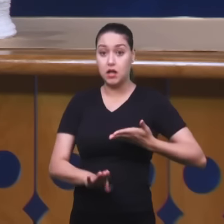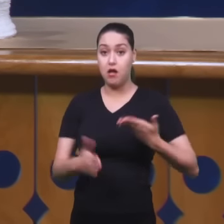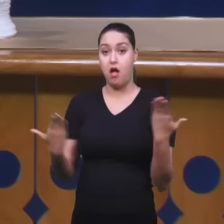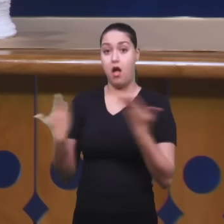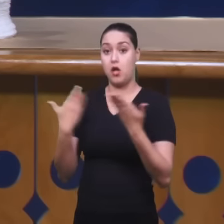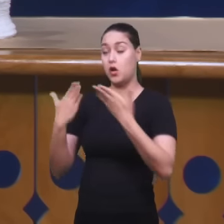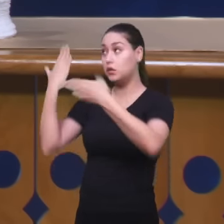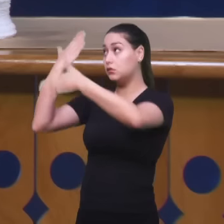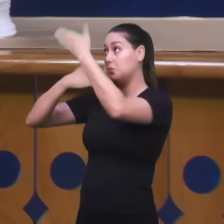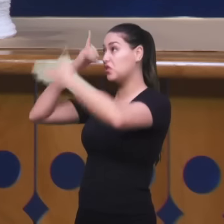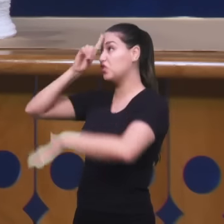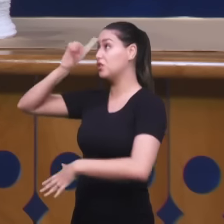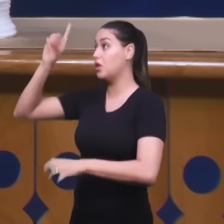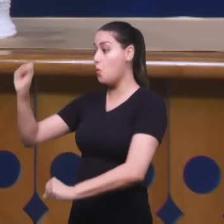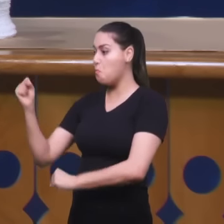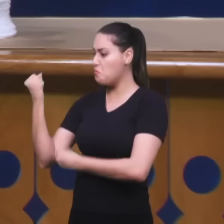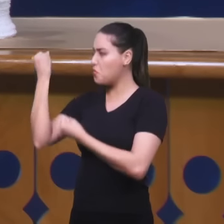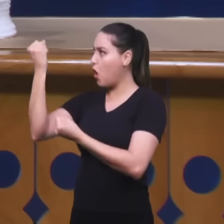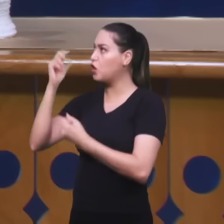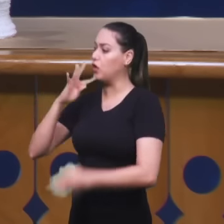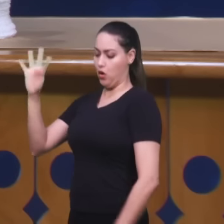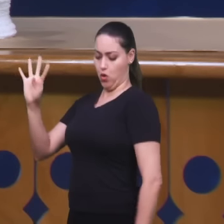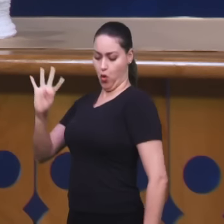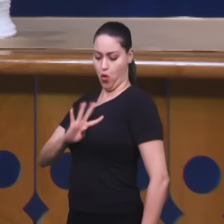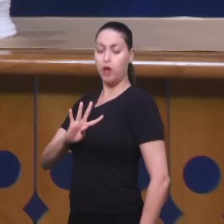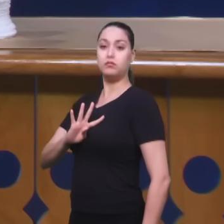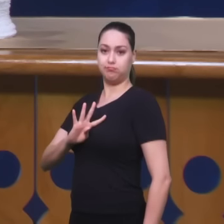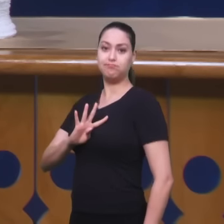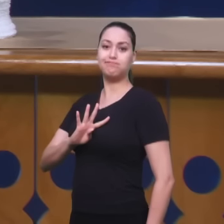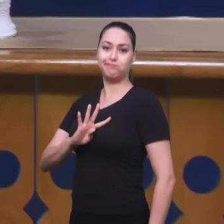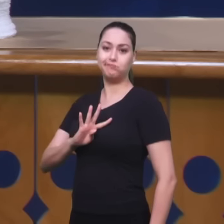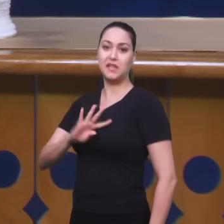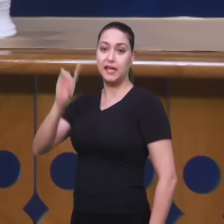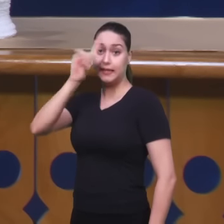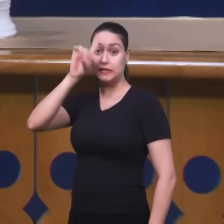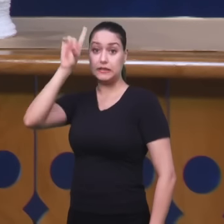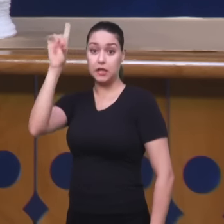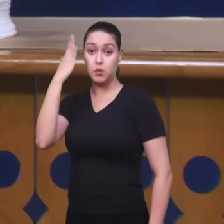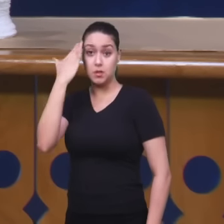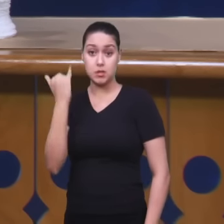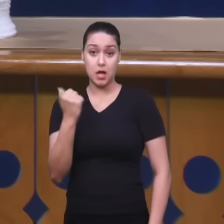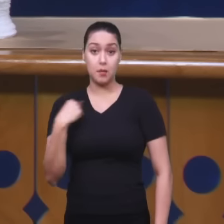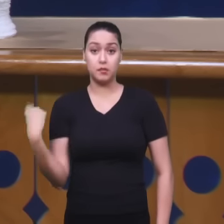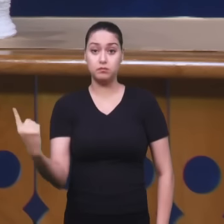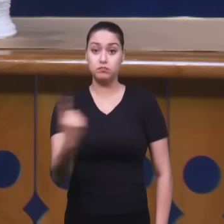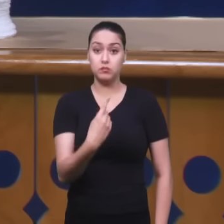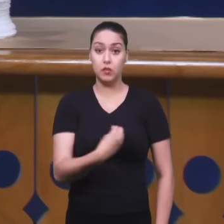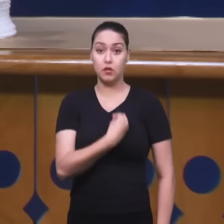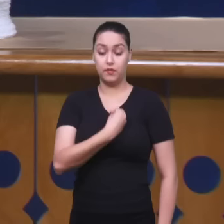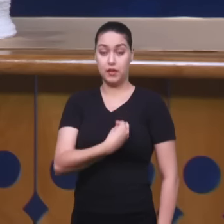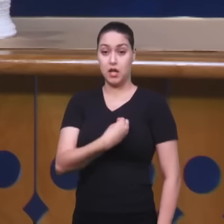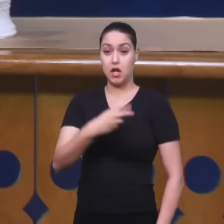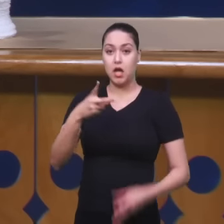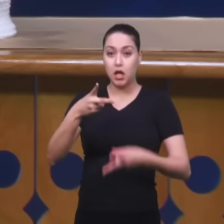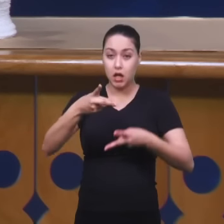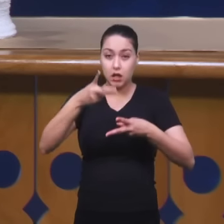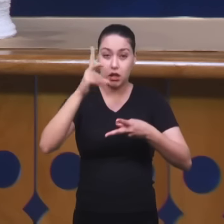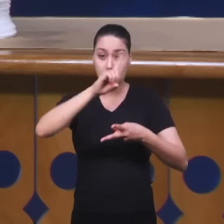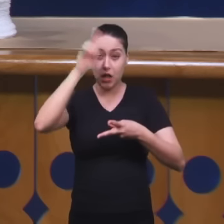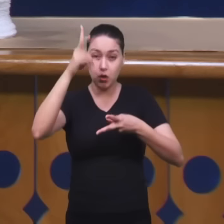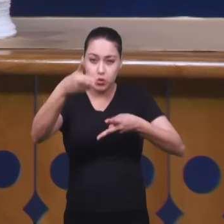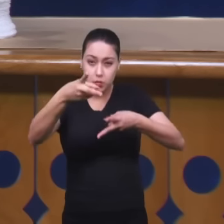conhece Ele sabe quem somos E os ouvidos de Deus Não estão agravados De maneira que não